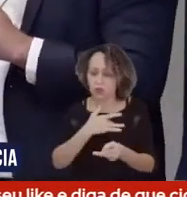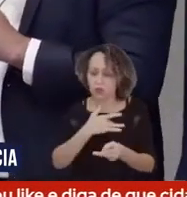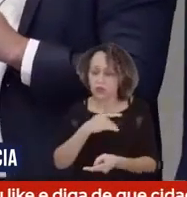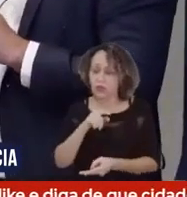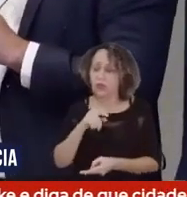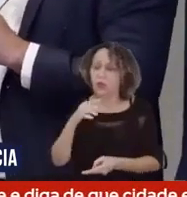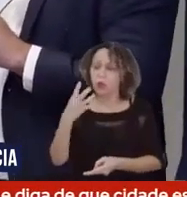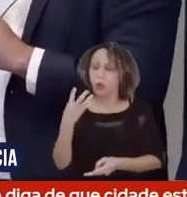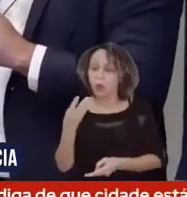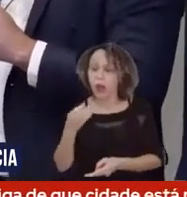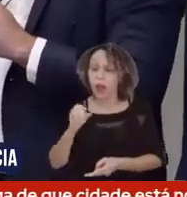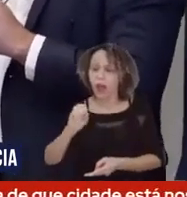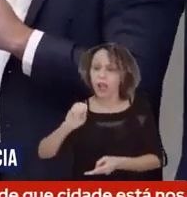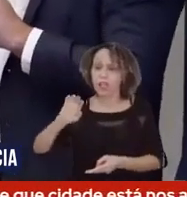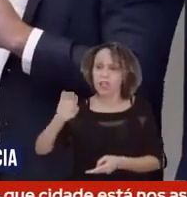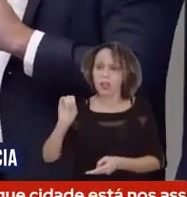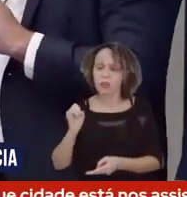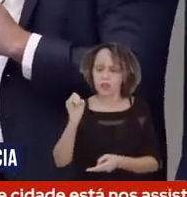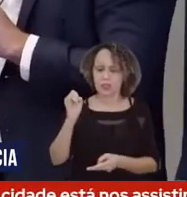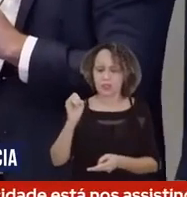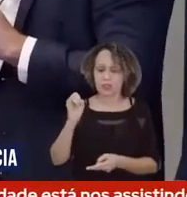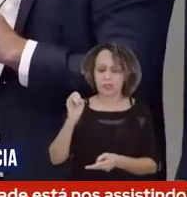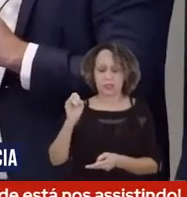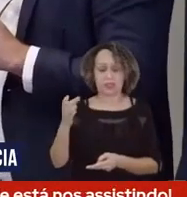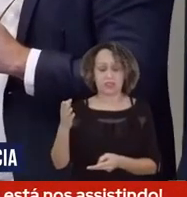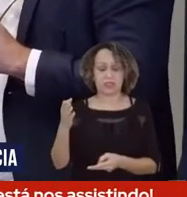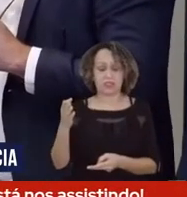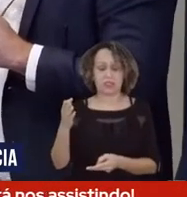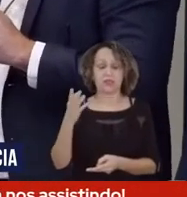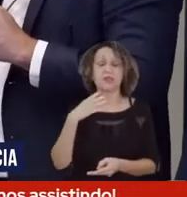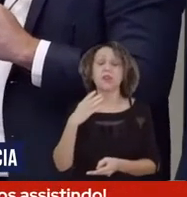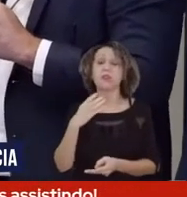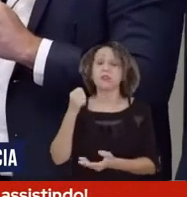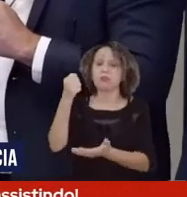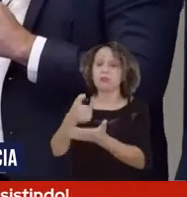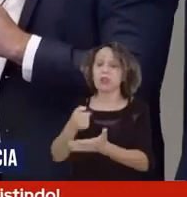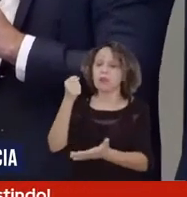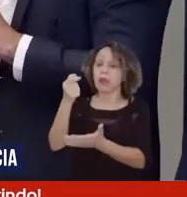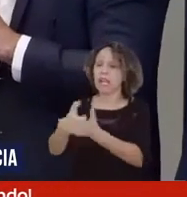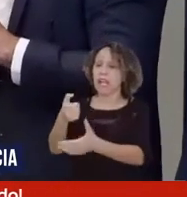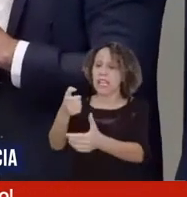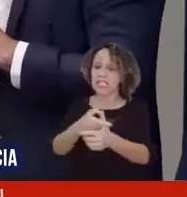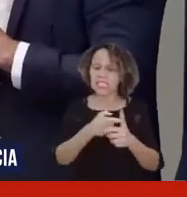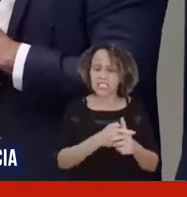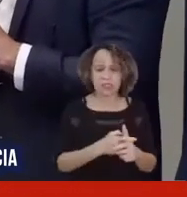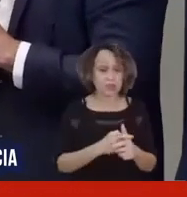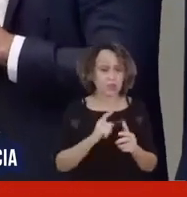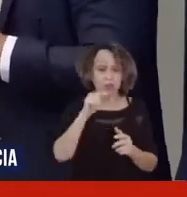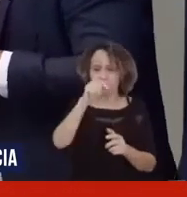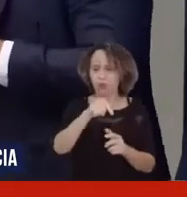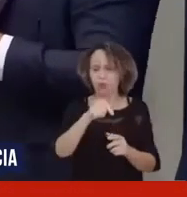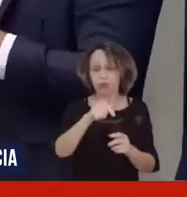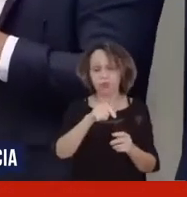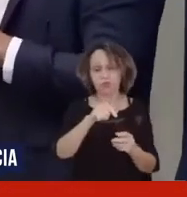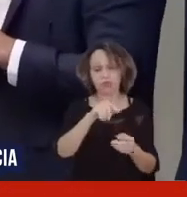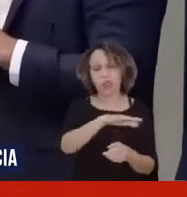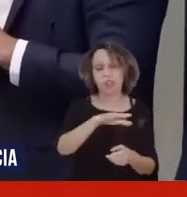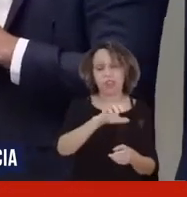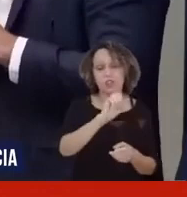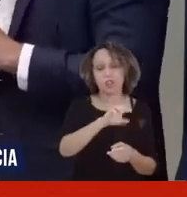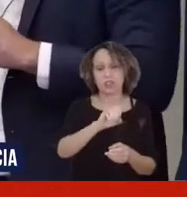foram investidos em educação e saúde, por causa da Emenda Constitucional 95 e por causa da Emenda Constitucional